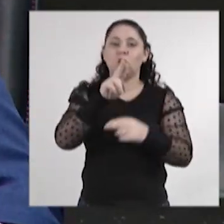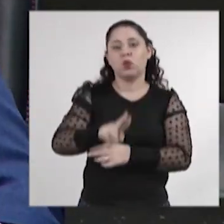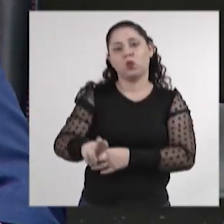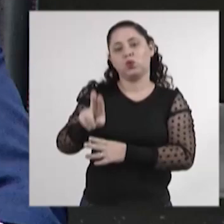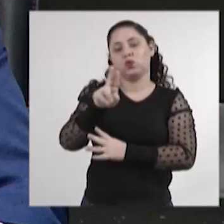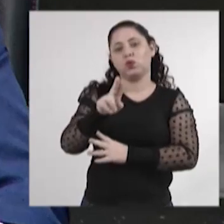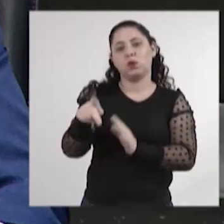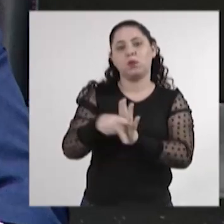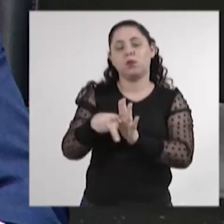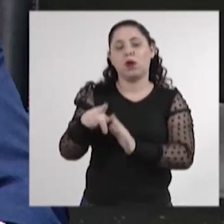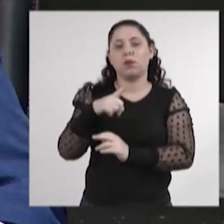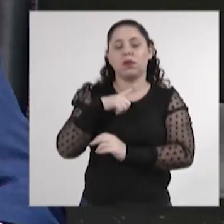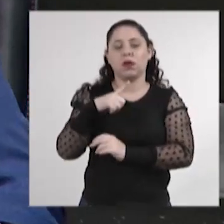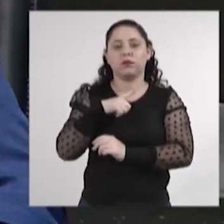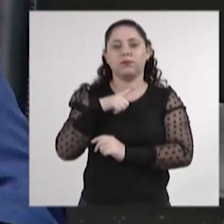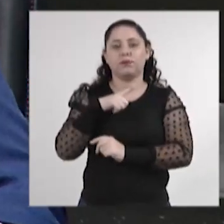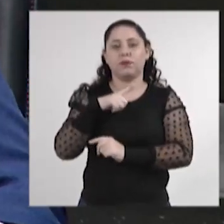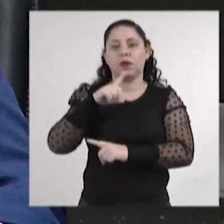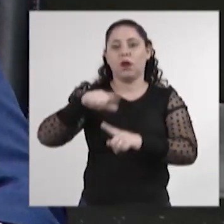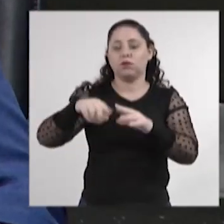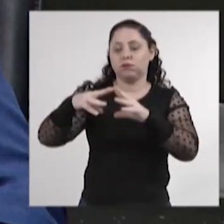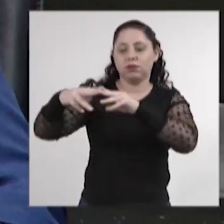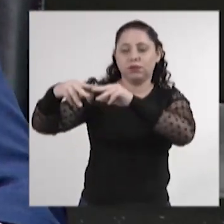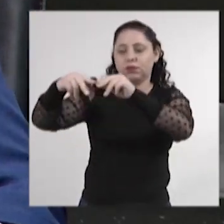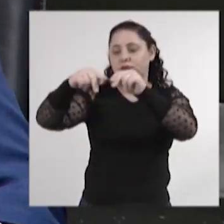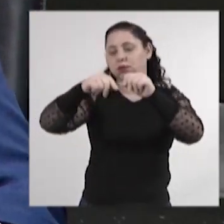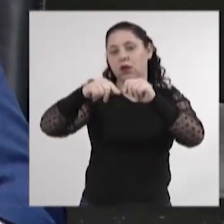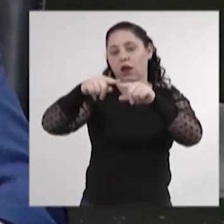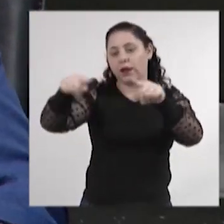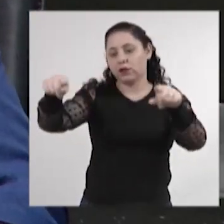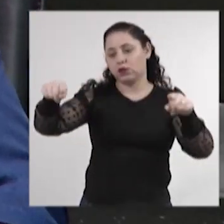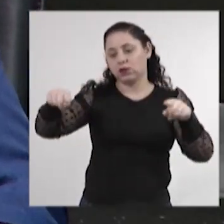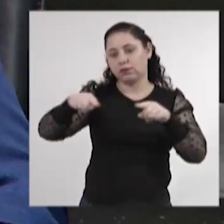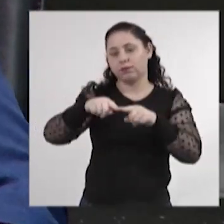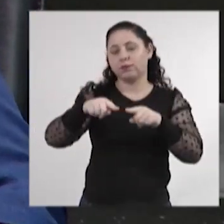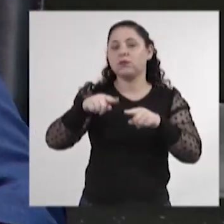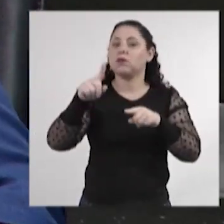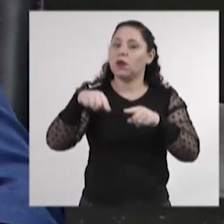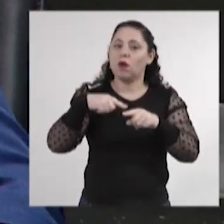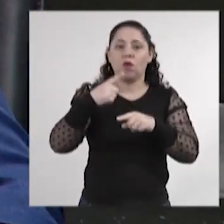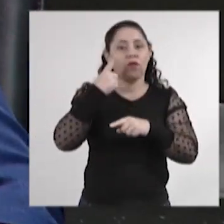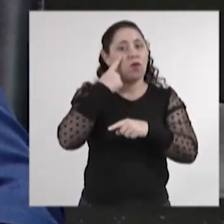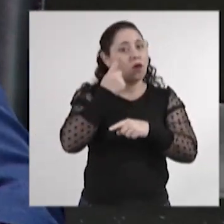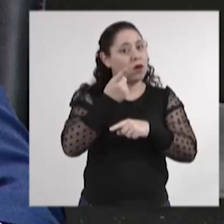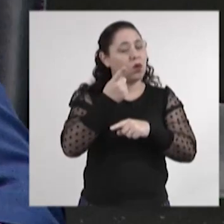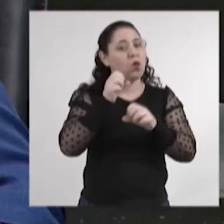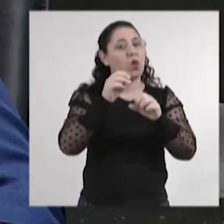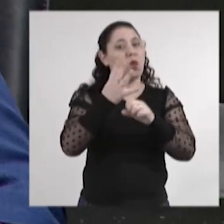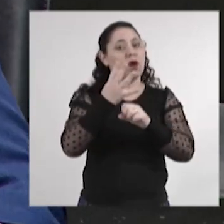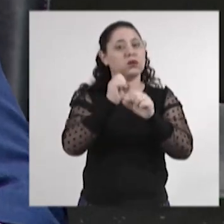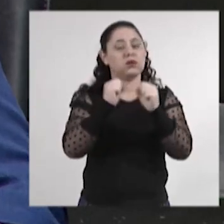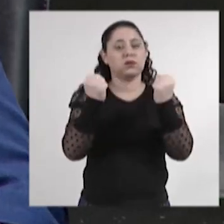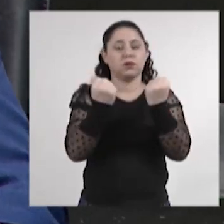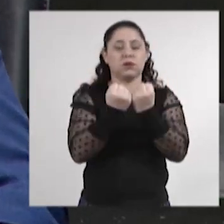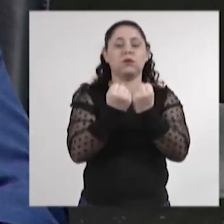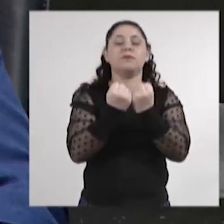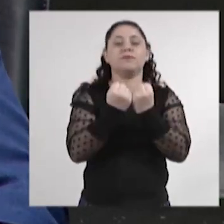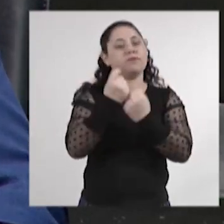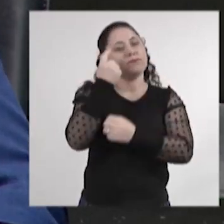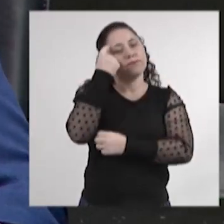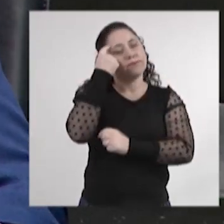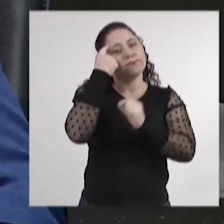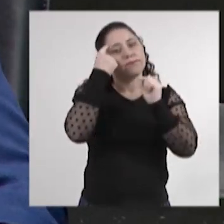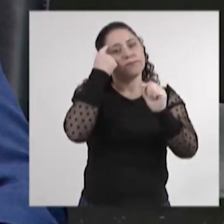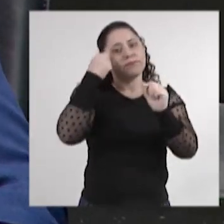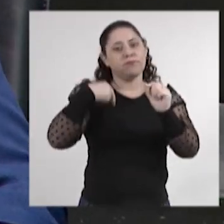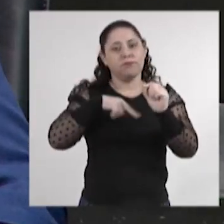uso que ele tem dado ao solo nessas regiões. Então, fica aí para esse quarto seminário, um